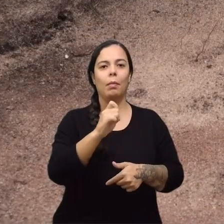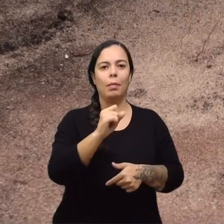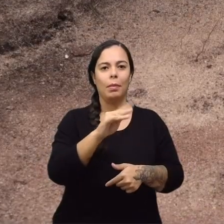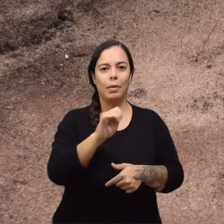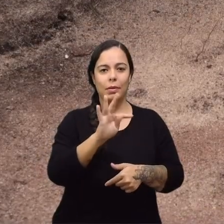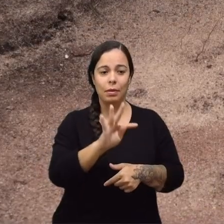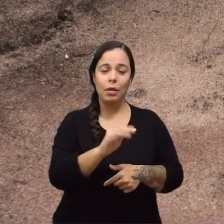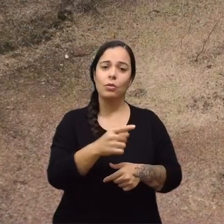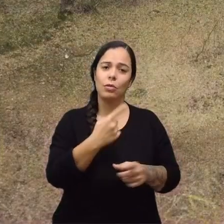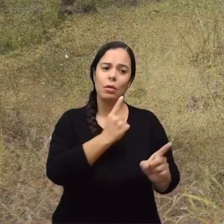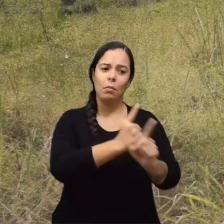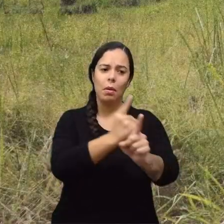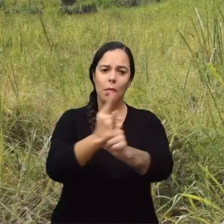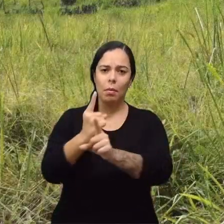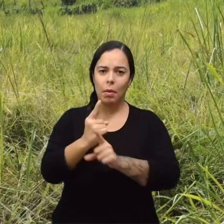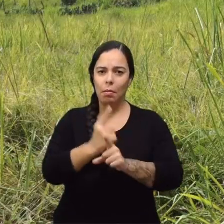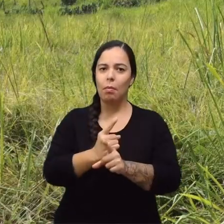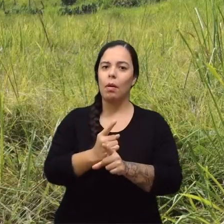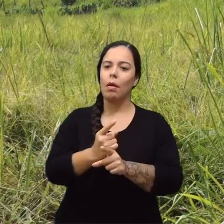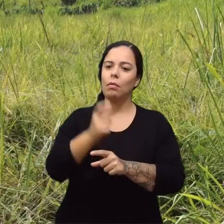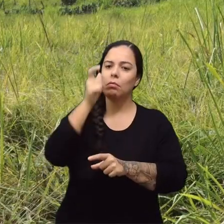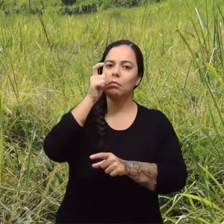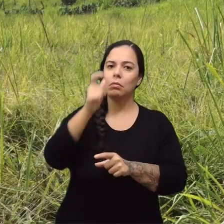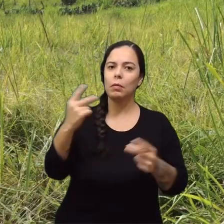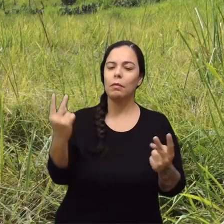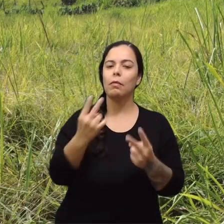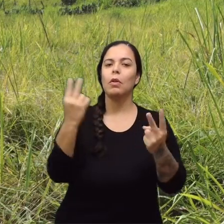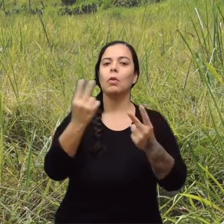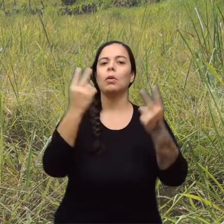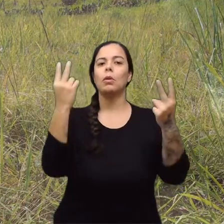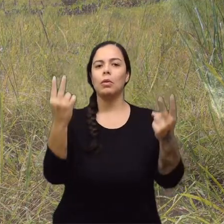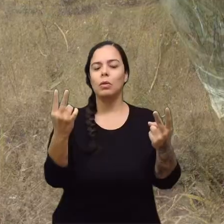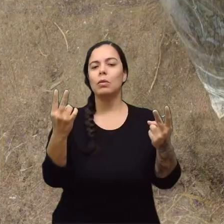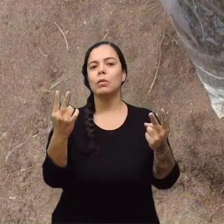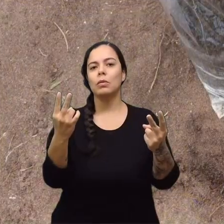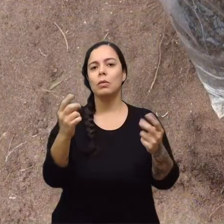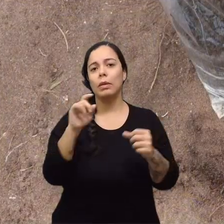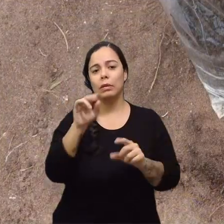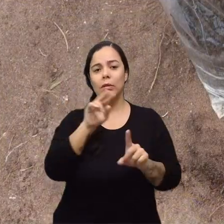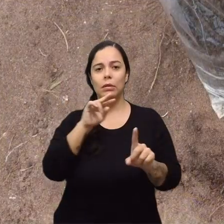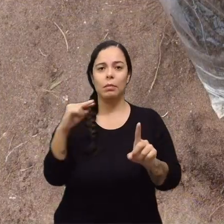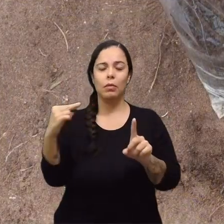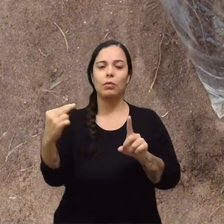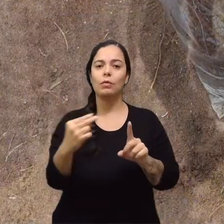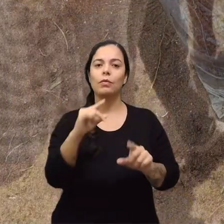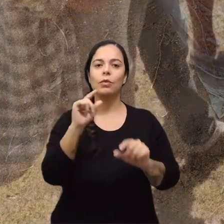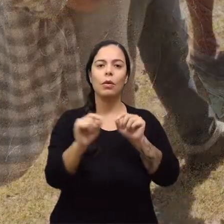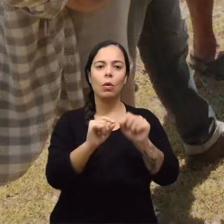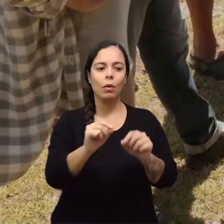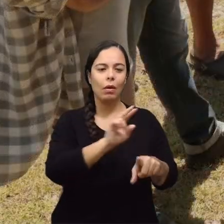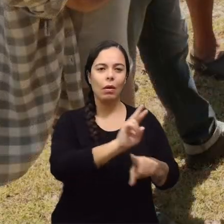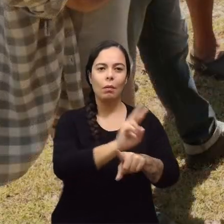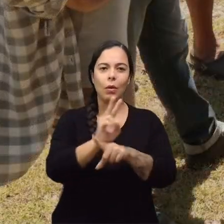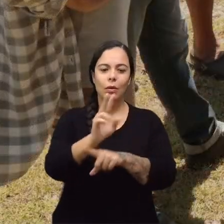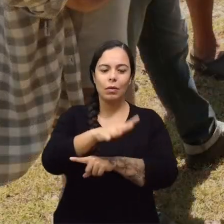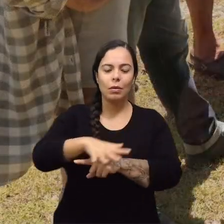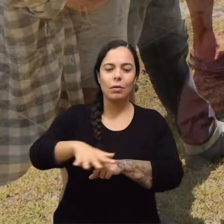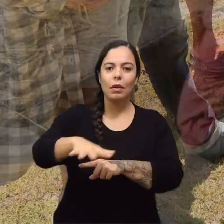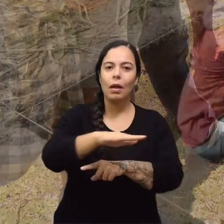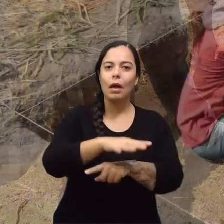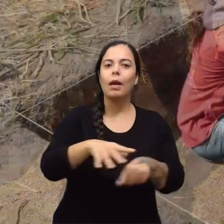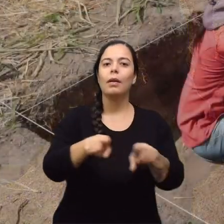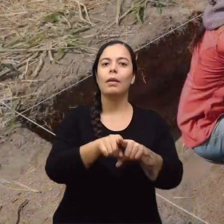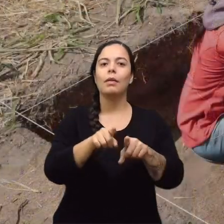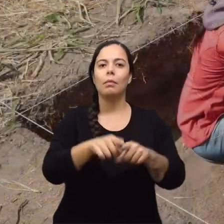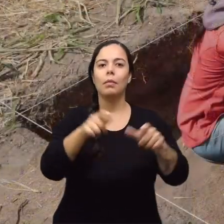PESET, e as descobertas dela são muito interessantes do ponto de vista da necessidade de proteção